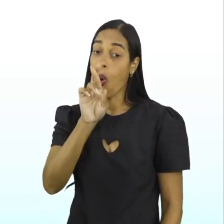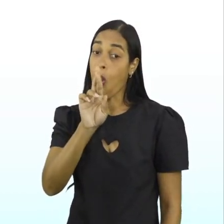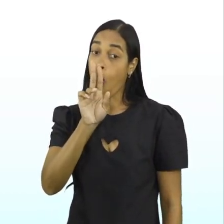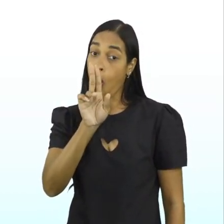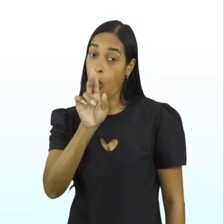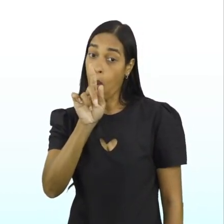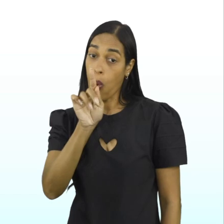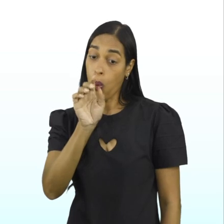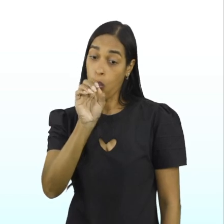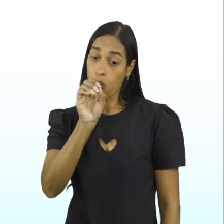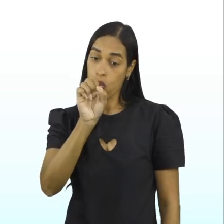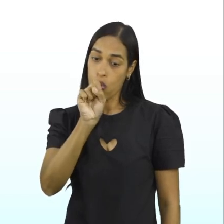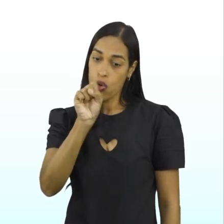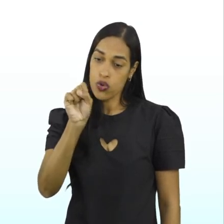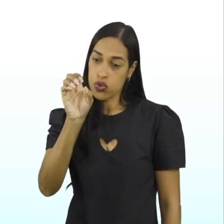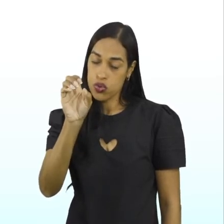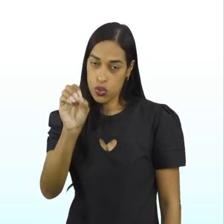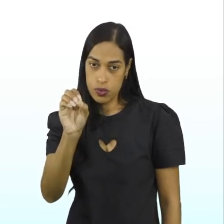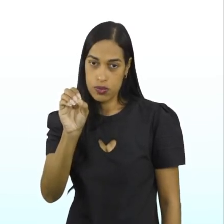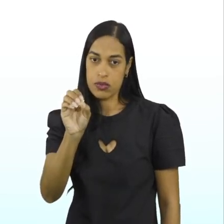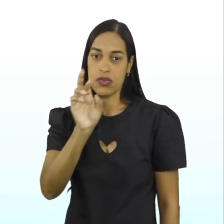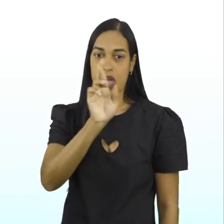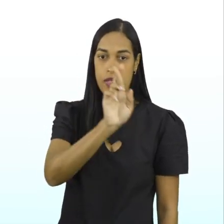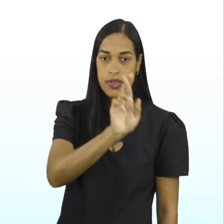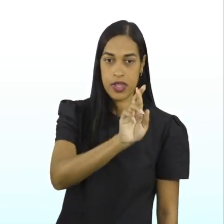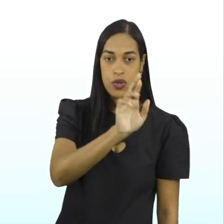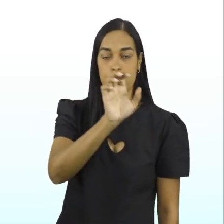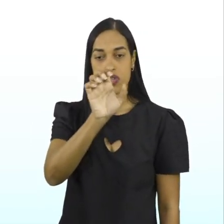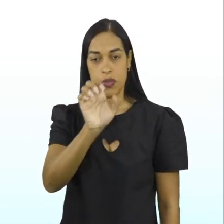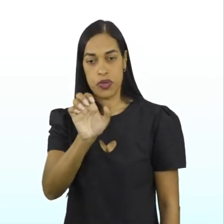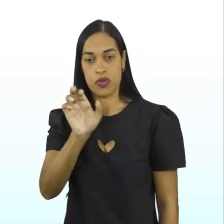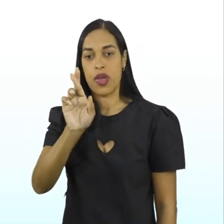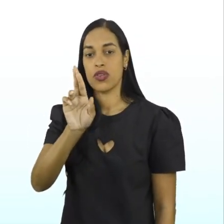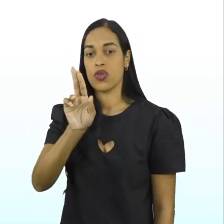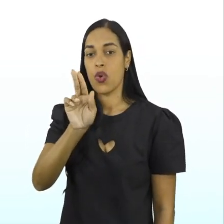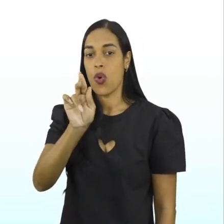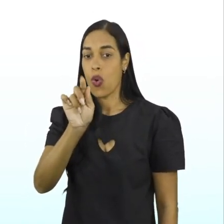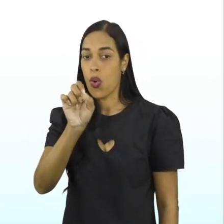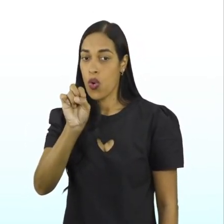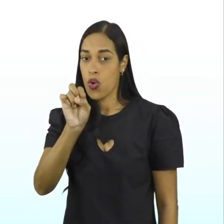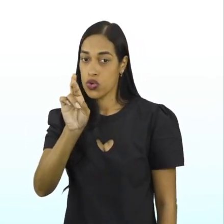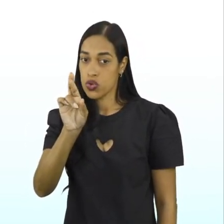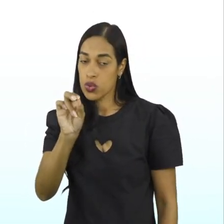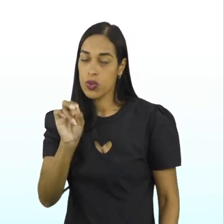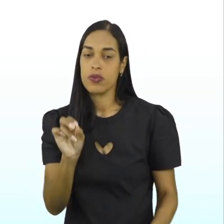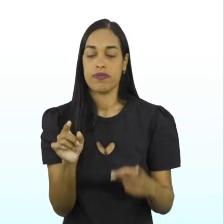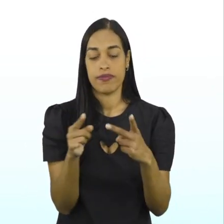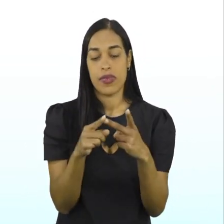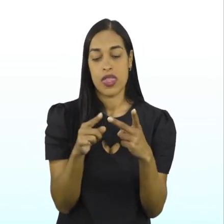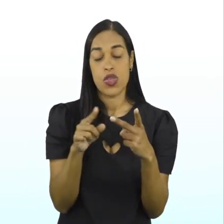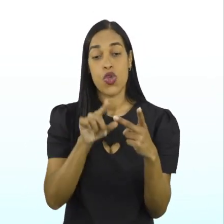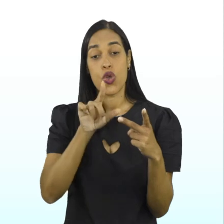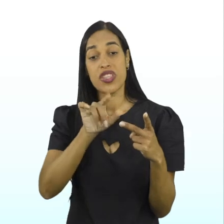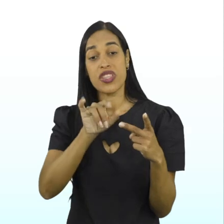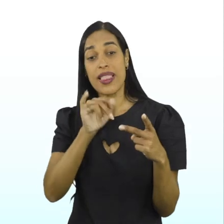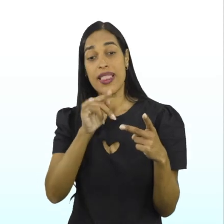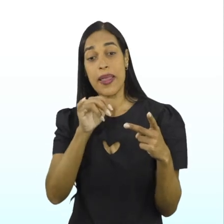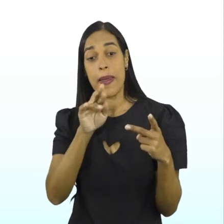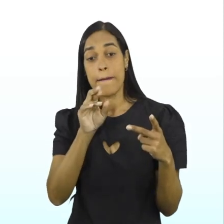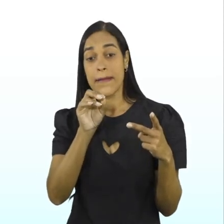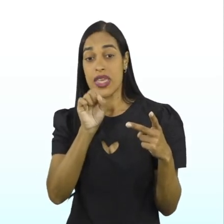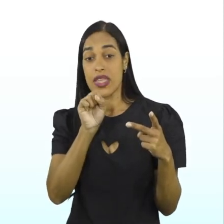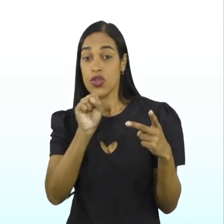as proteínas e manda para o complexo de Golgi guardar. E os lipídios vão vir do retículo